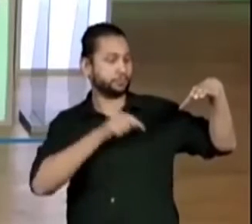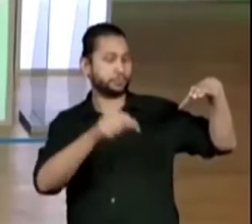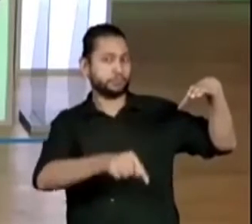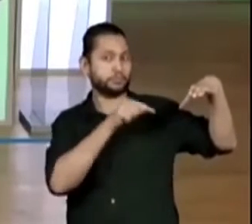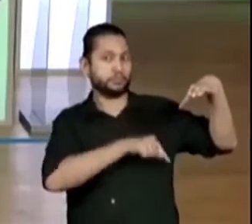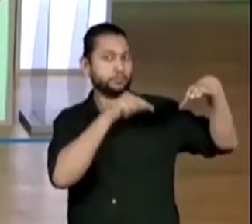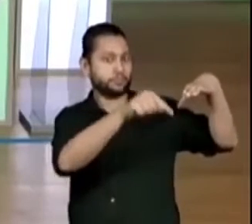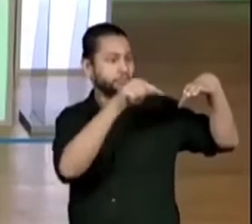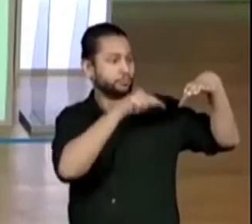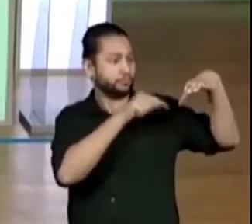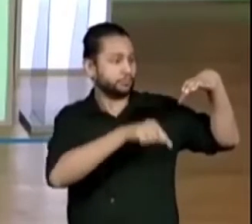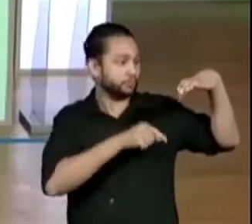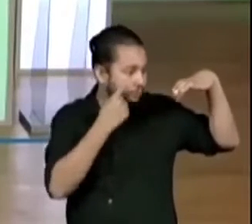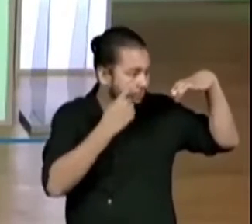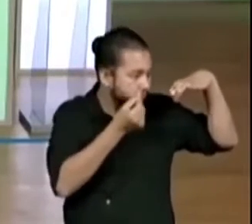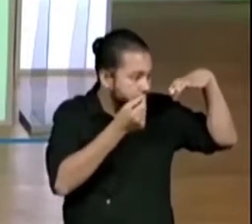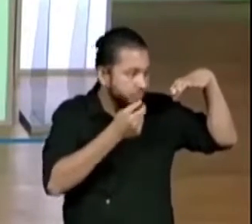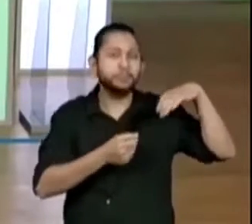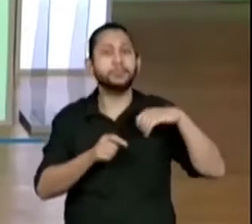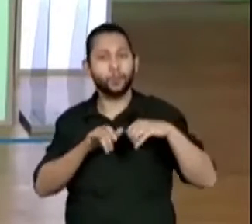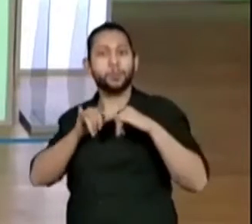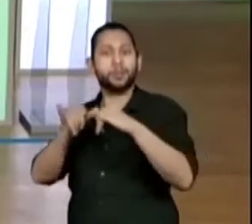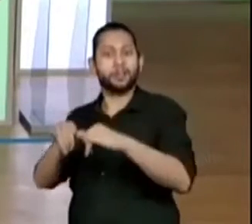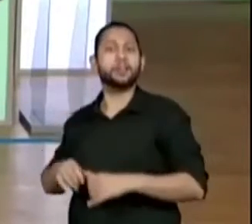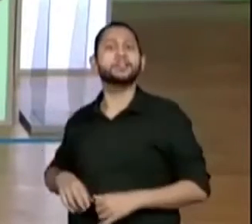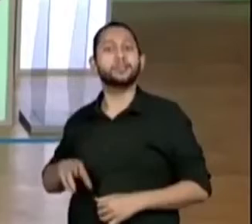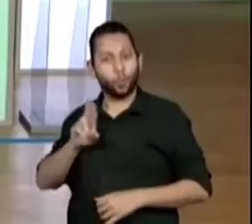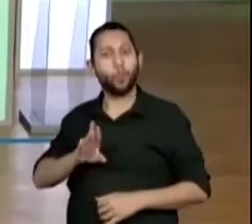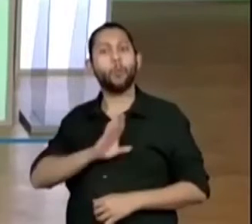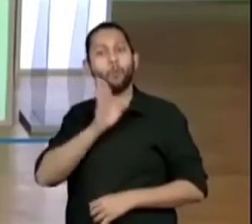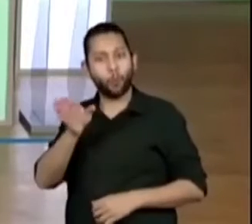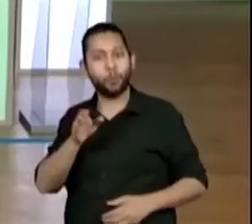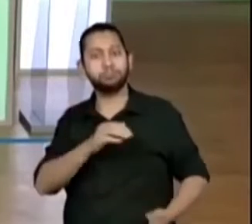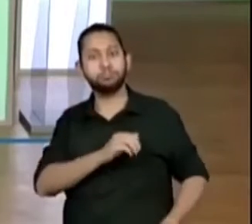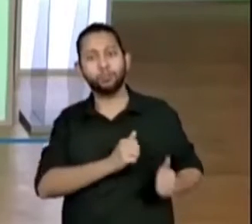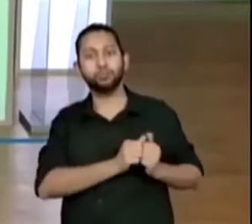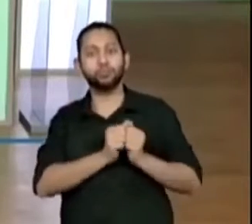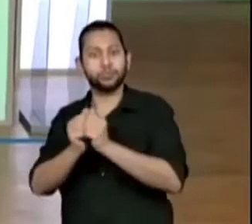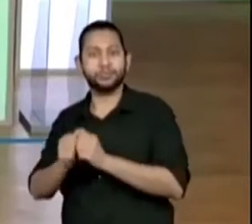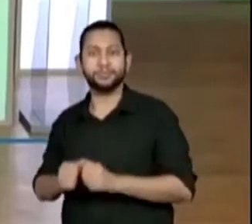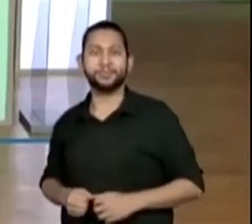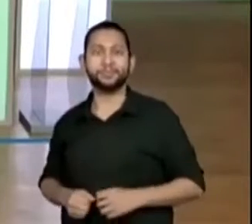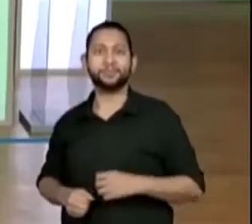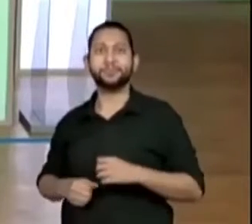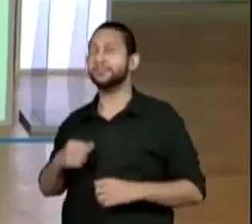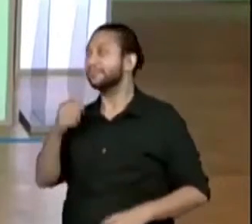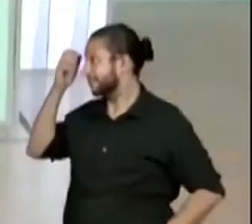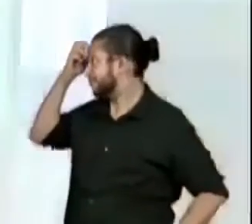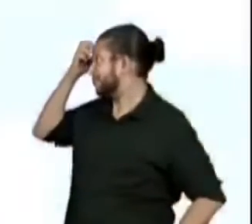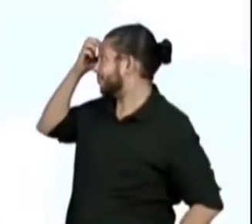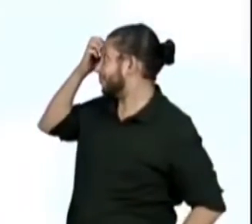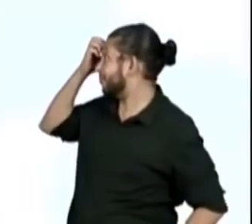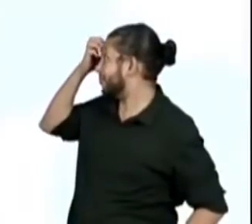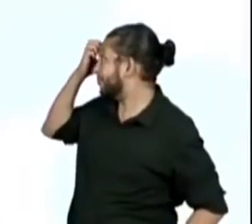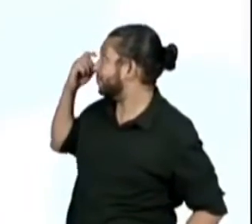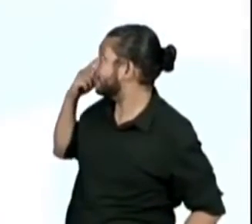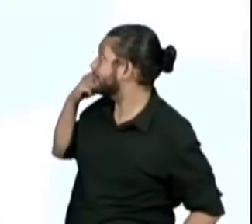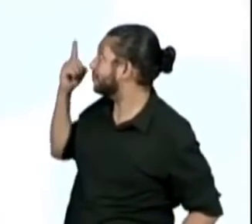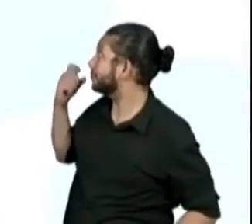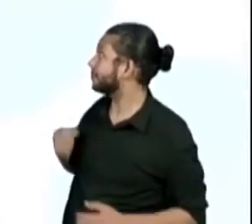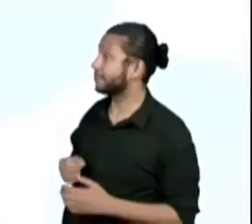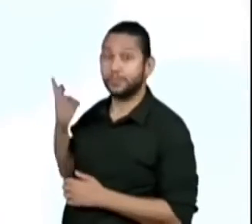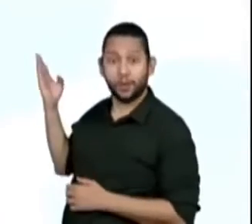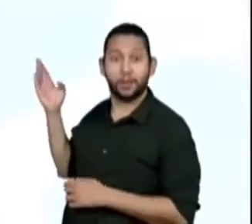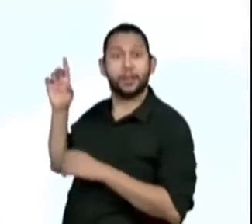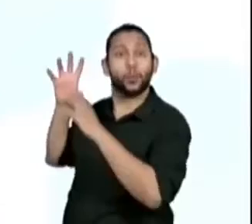da... Bora trabalhar, povo, vamos. Vamos lá. E aí, ó, essas são